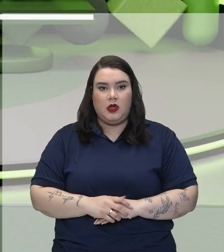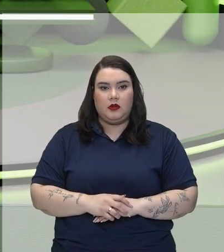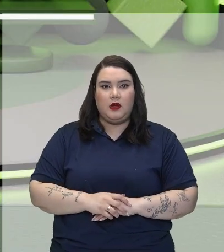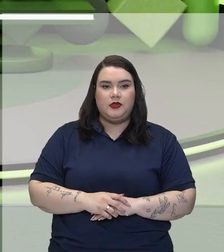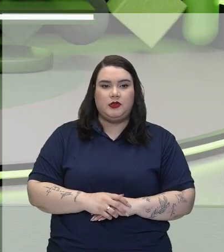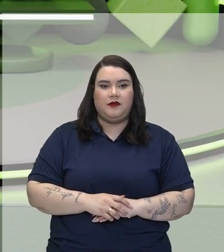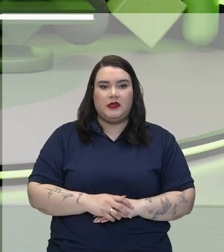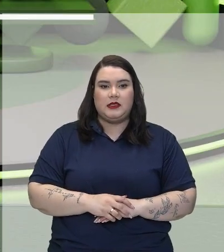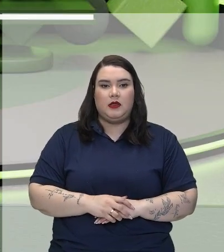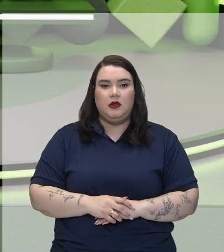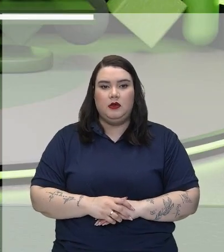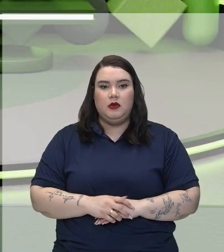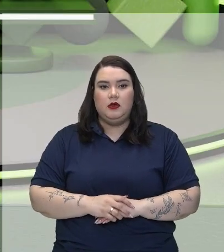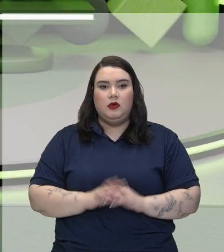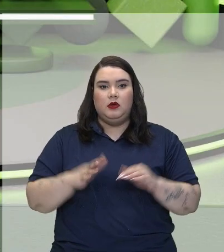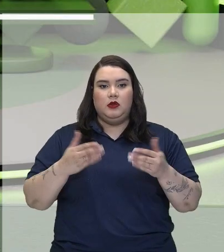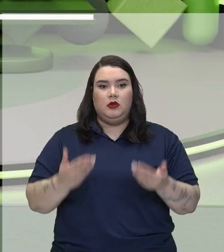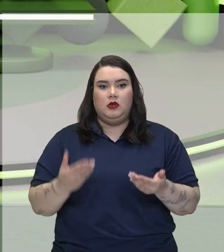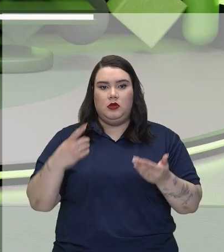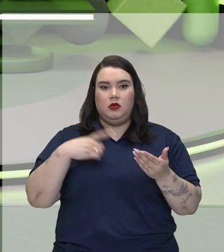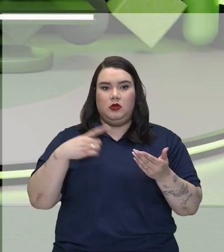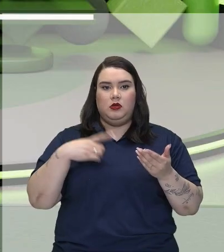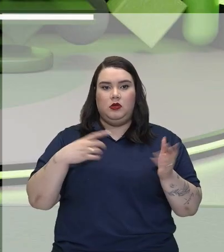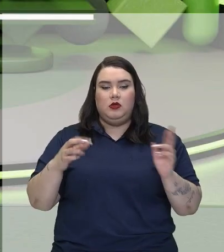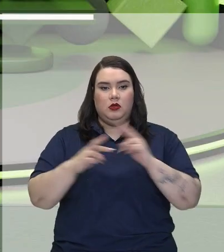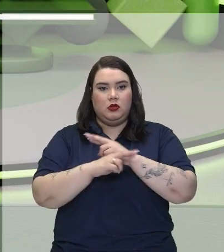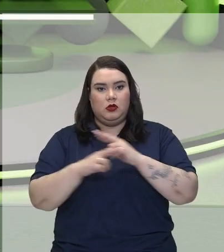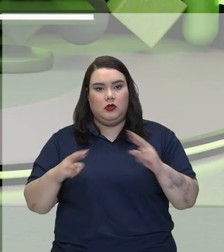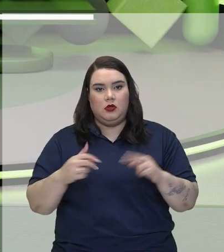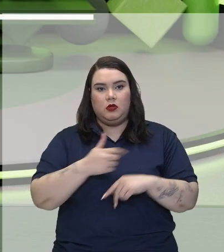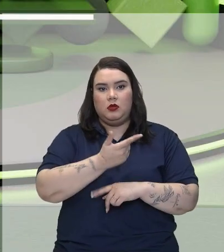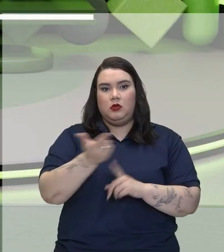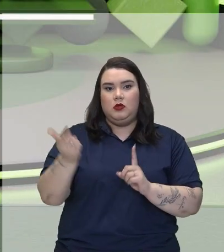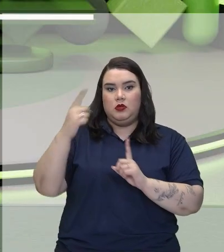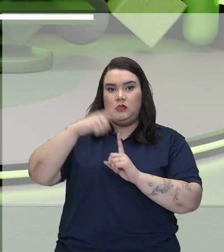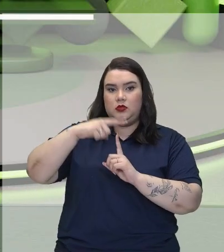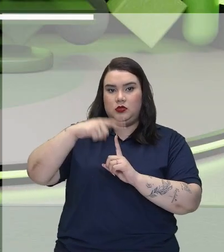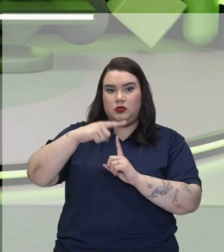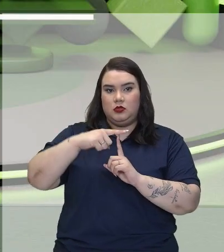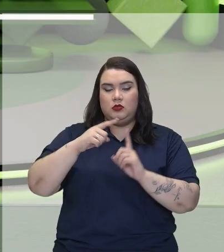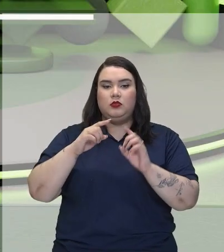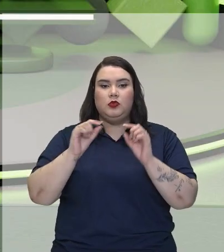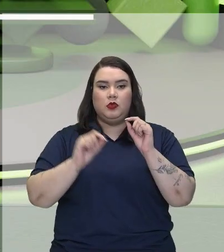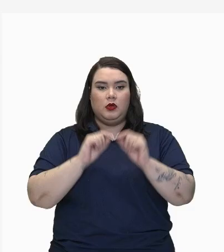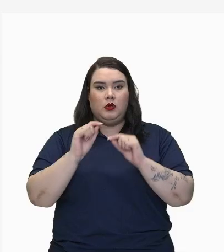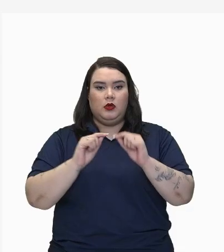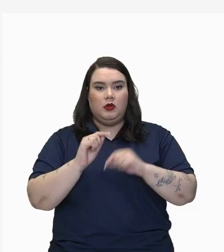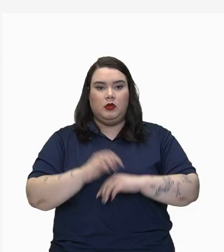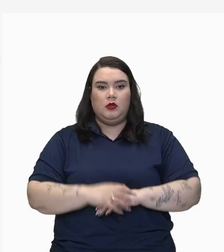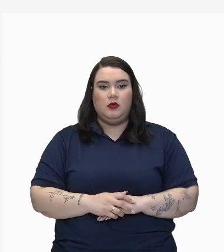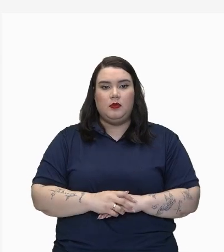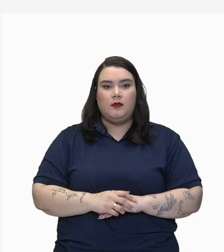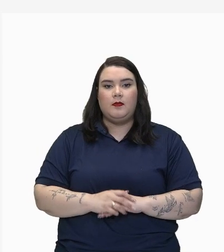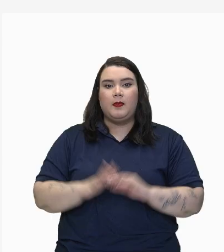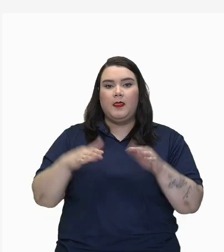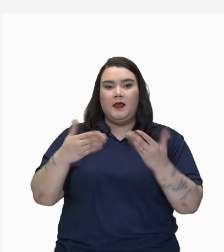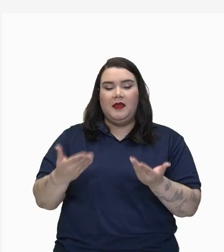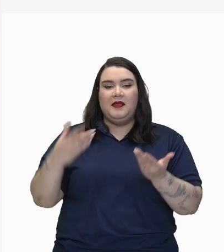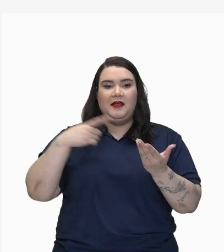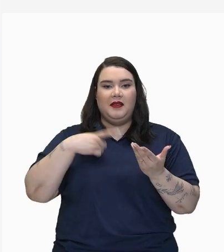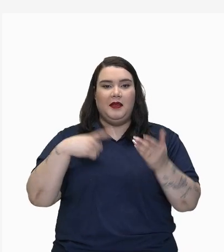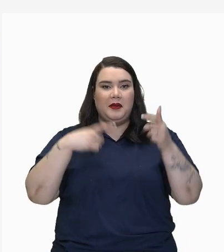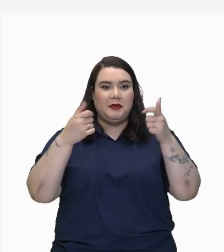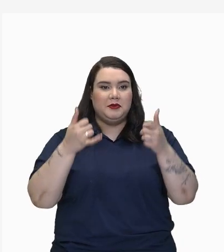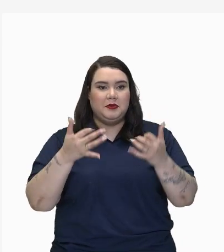observar também, ainda relacionado aí ao conceito de espécie, né? A gente vai trazer uma outra denominação, né? Uma